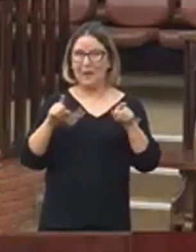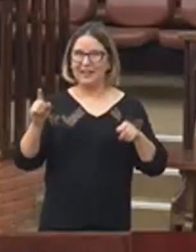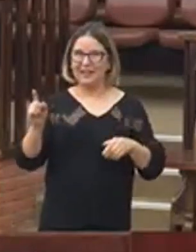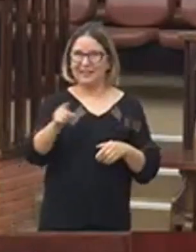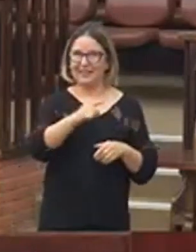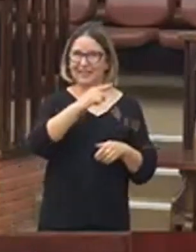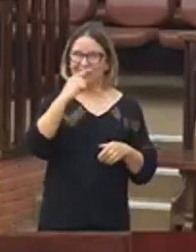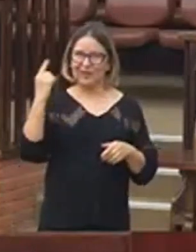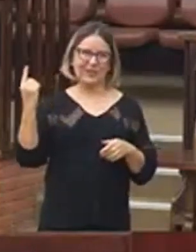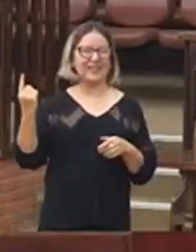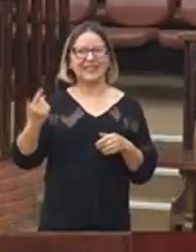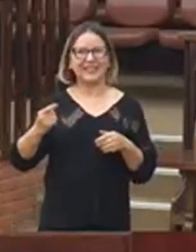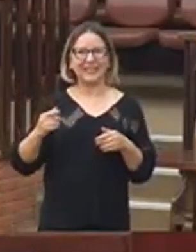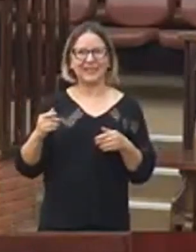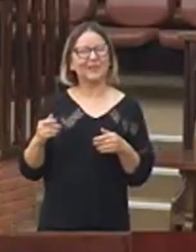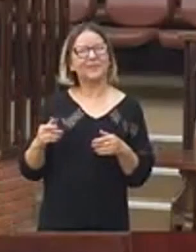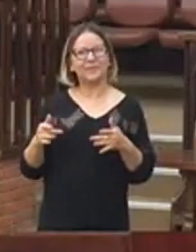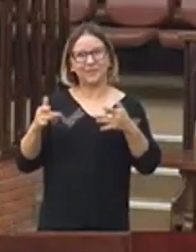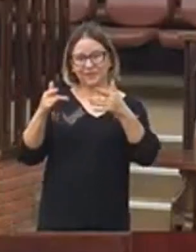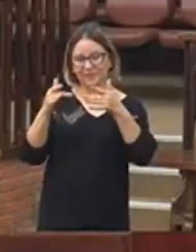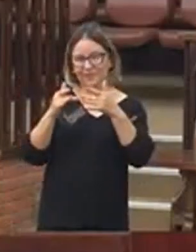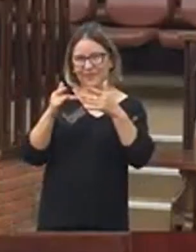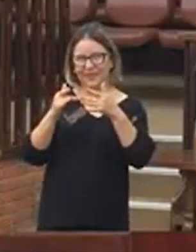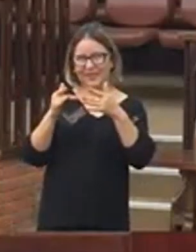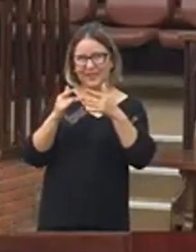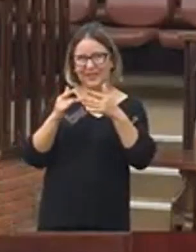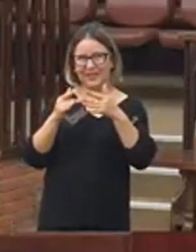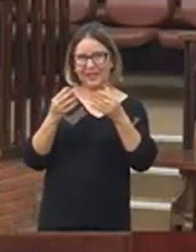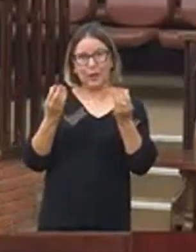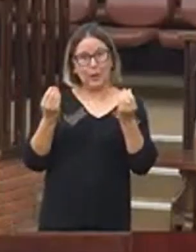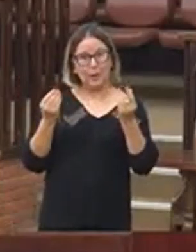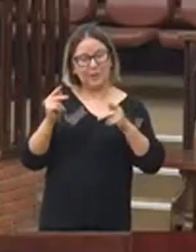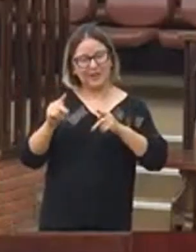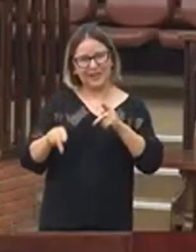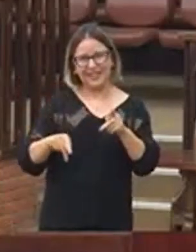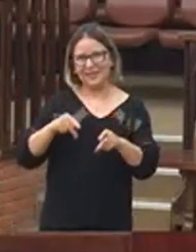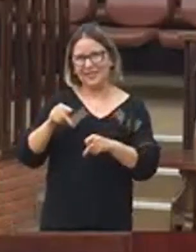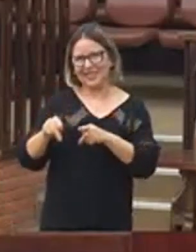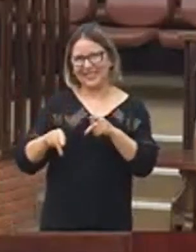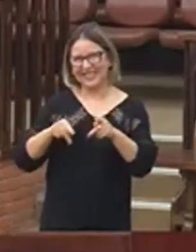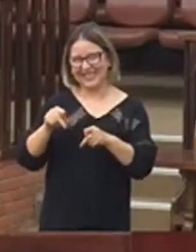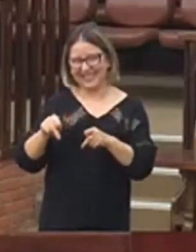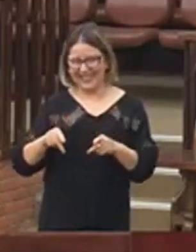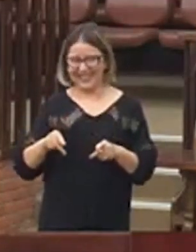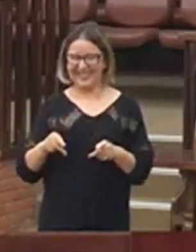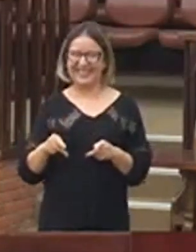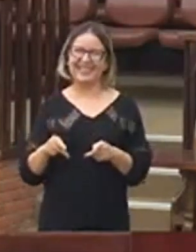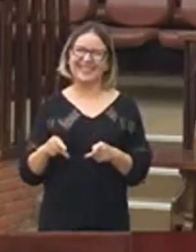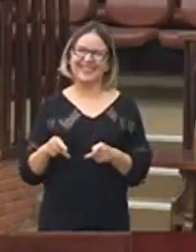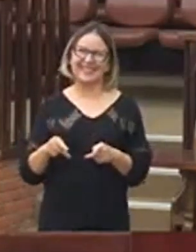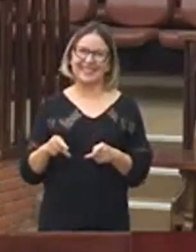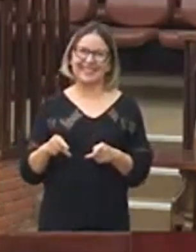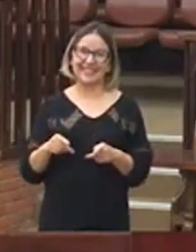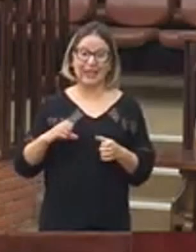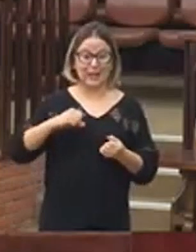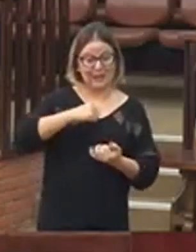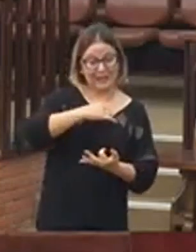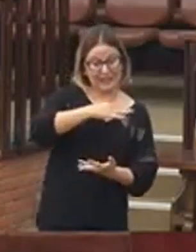com algumas centenas de pessoas por este mundo